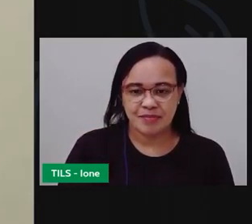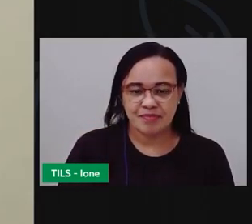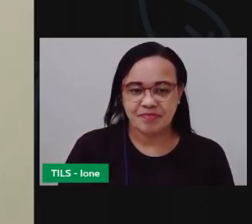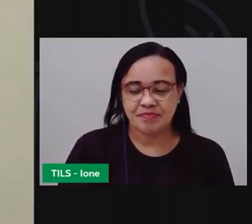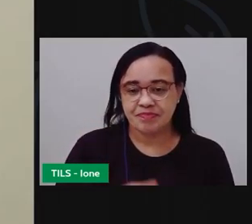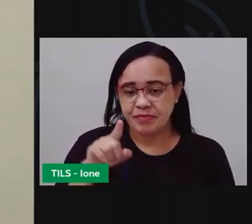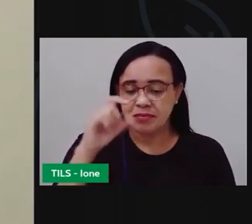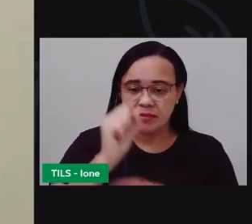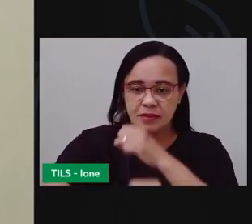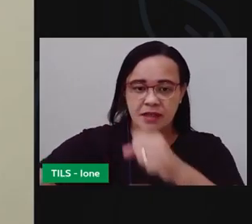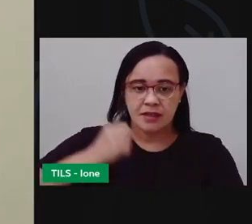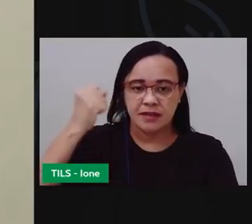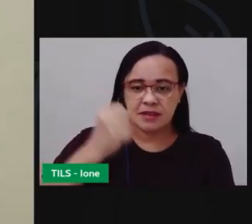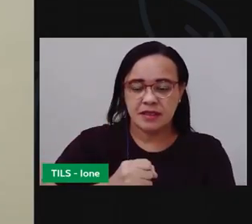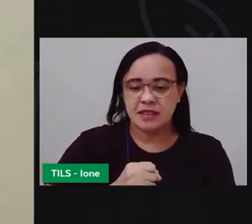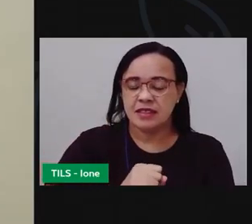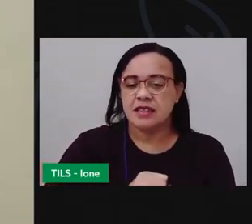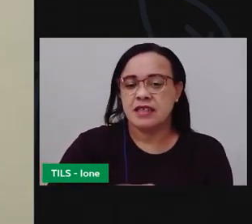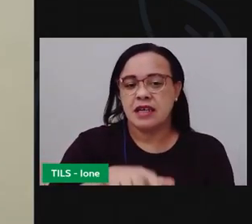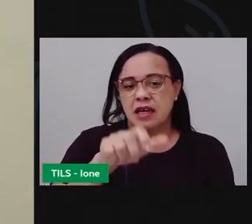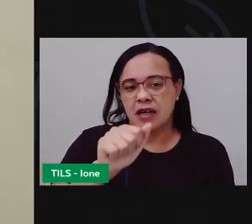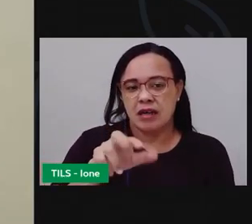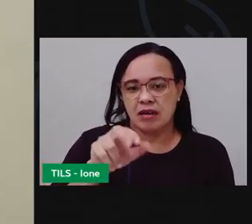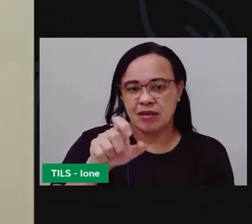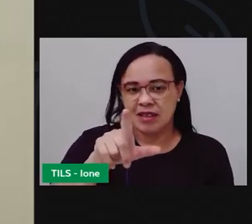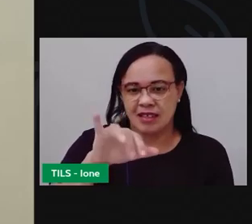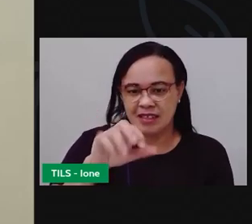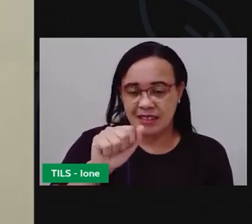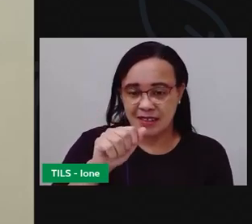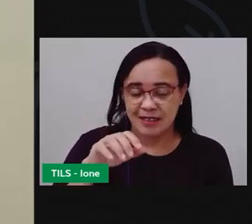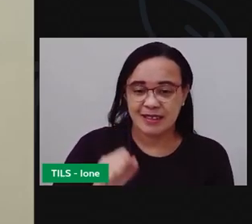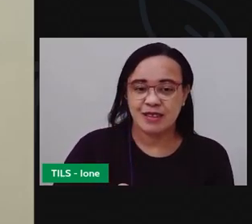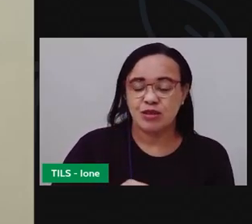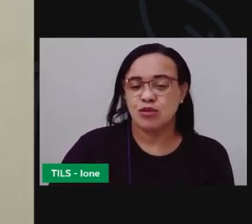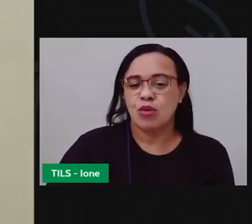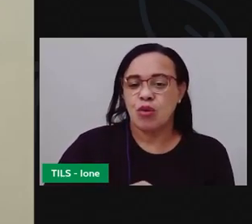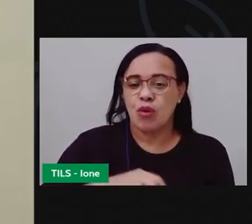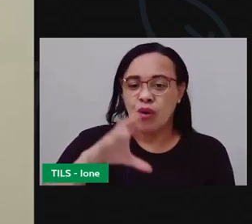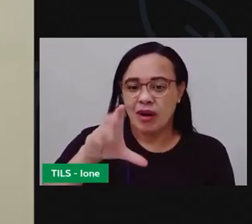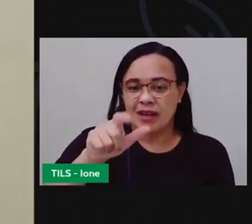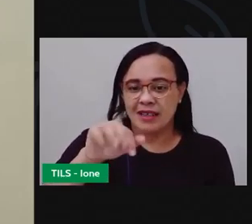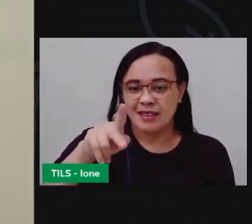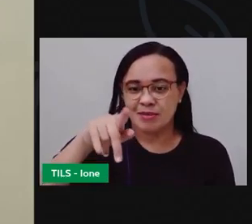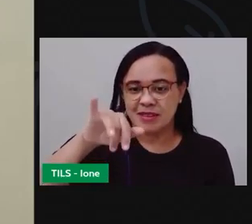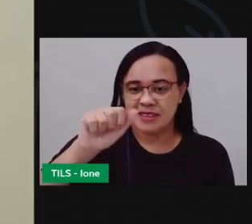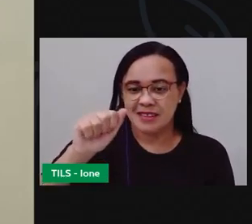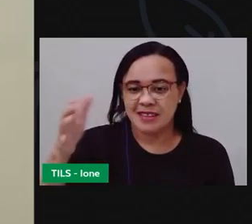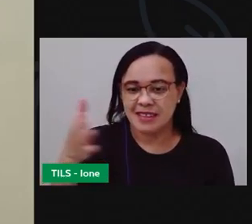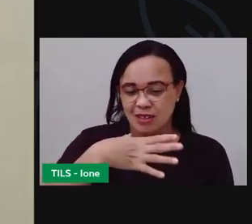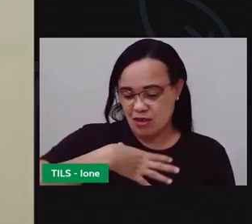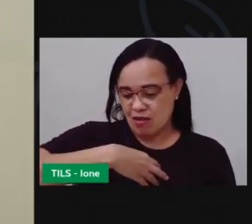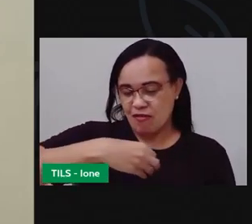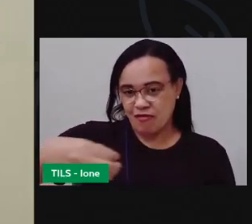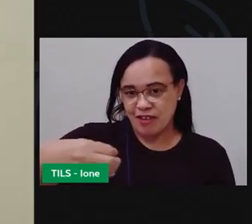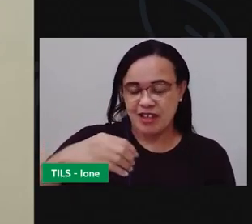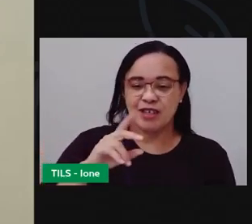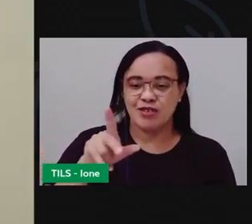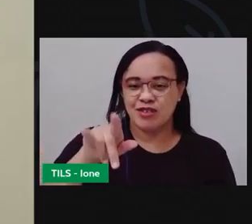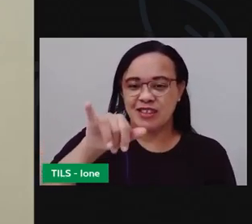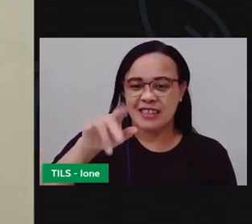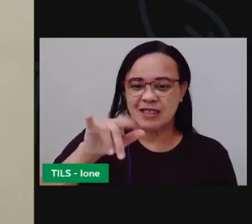Naquele ano, Aureliano, Coroliano, Crispiniano, filho de Emiliano Casprinano